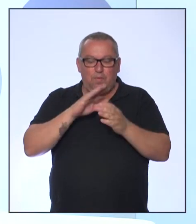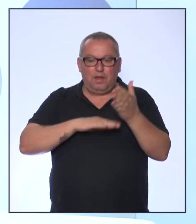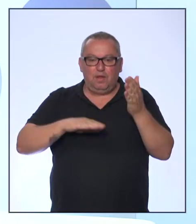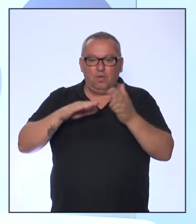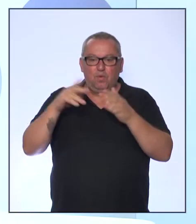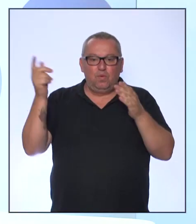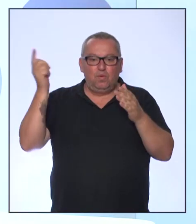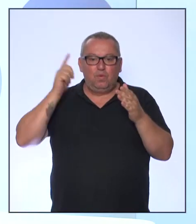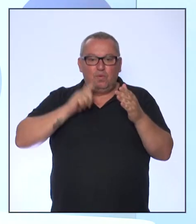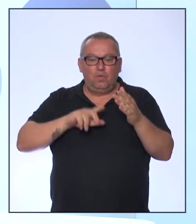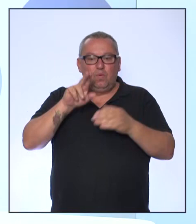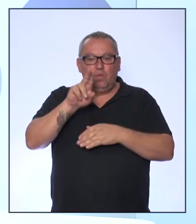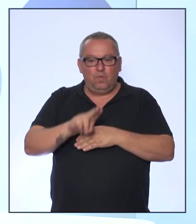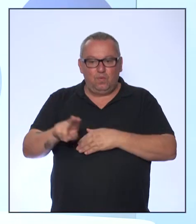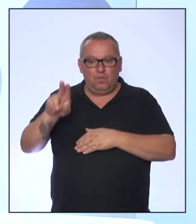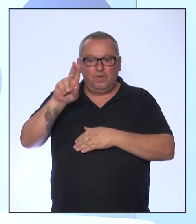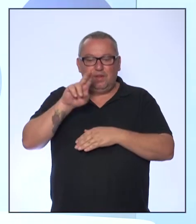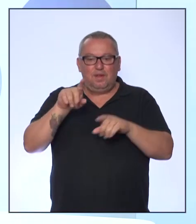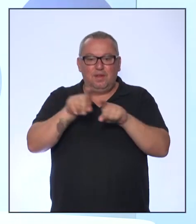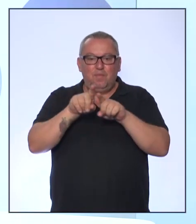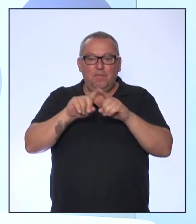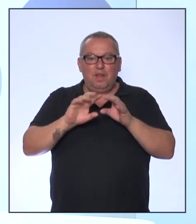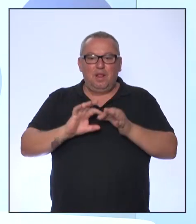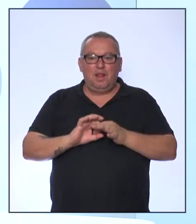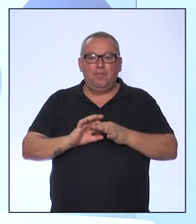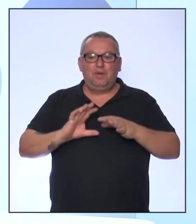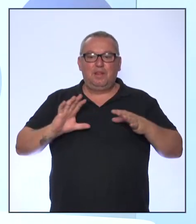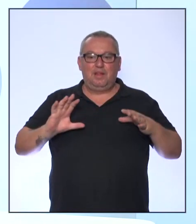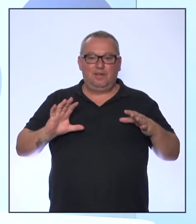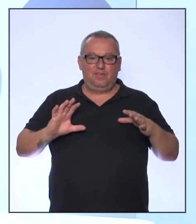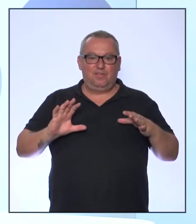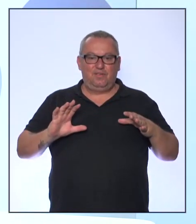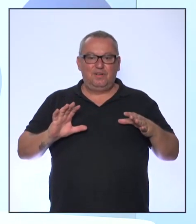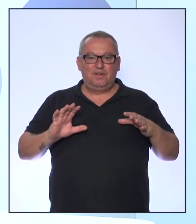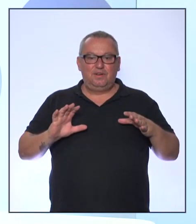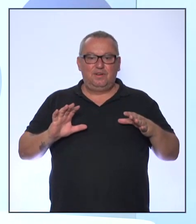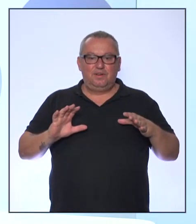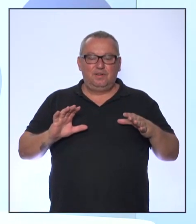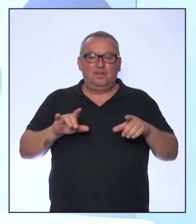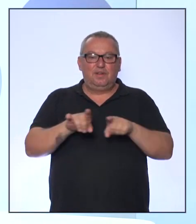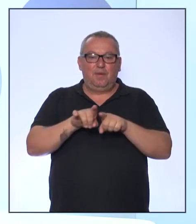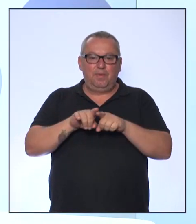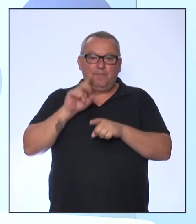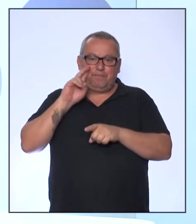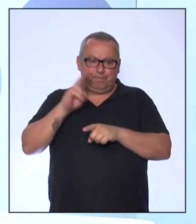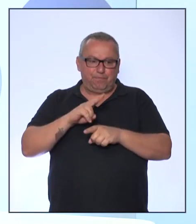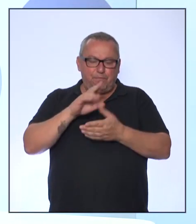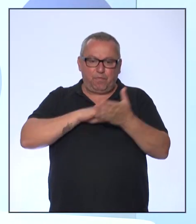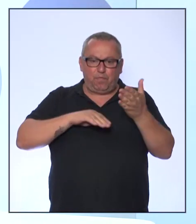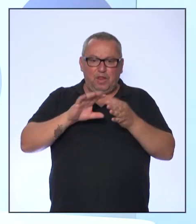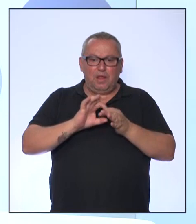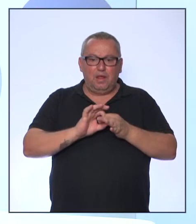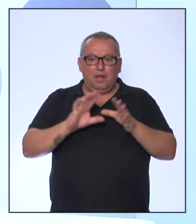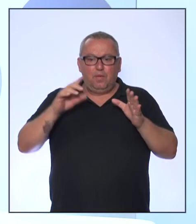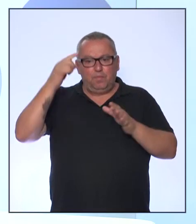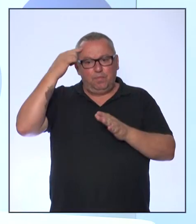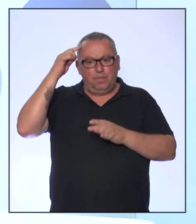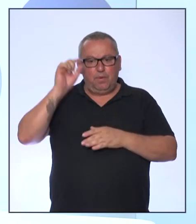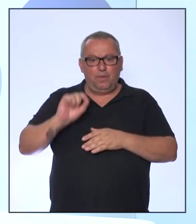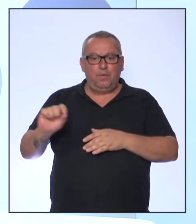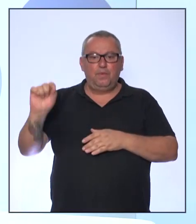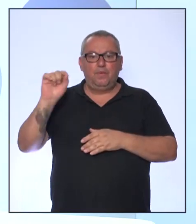todos consigam usufruir da sua liberdade, né? Tratando aí dessas liberdades, vamos pensar um